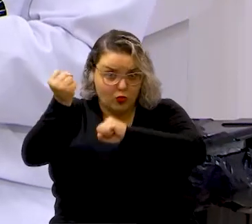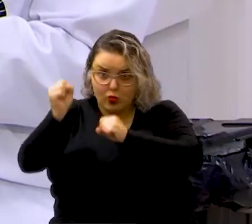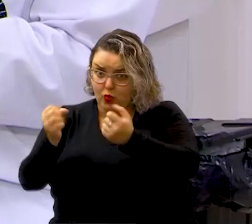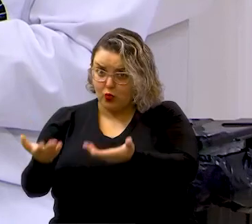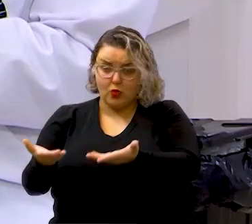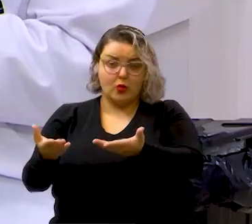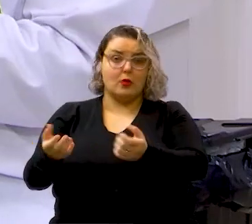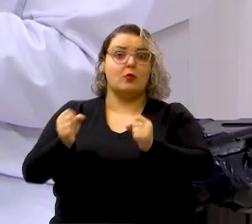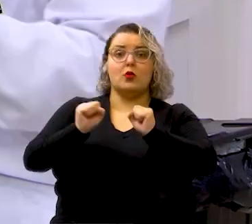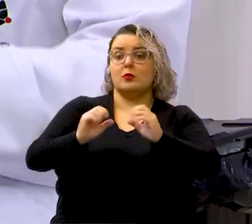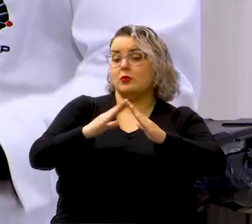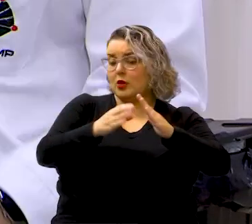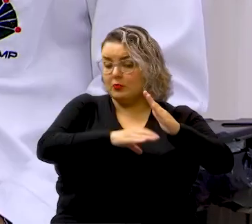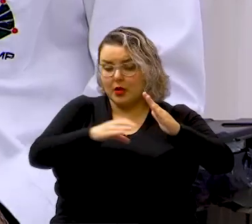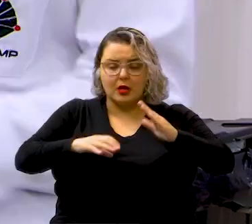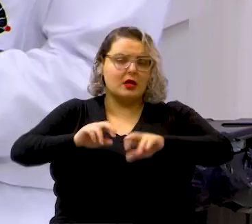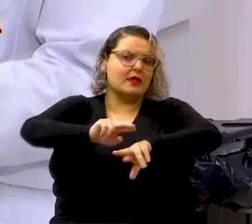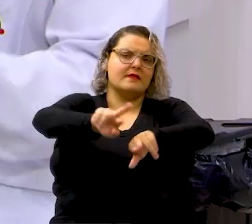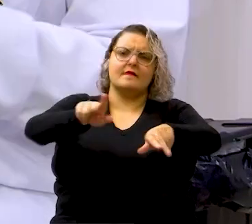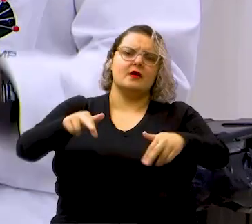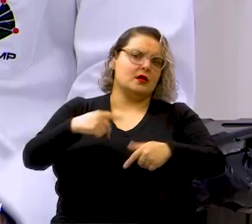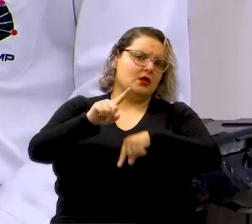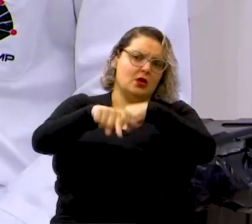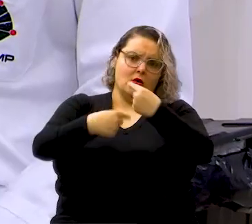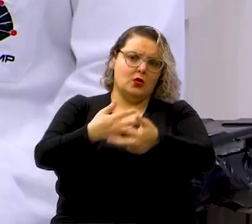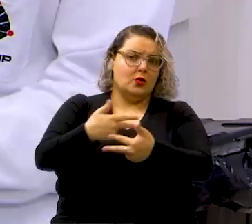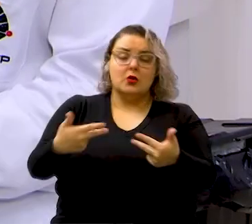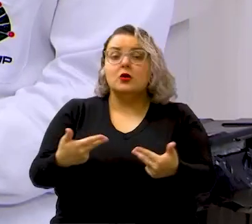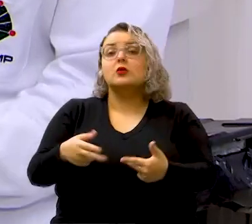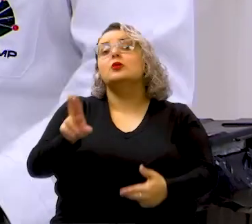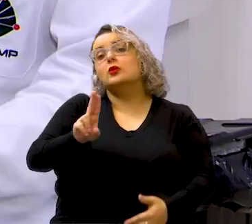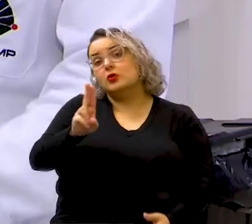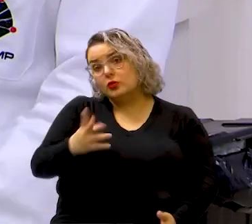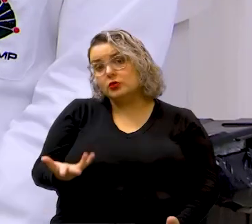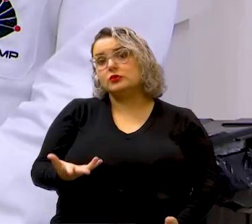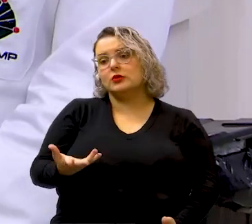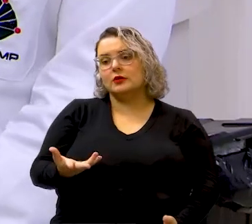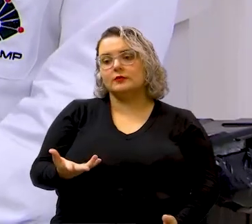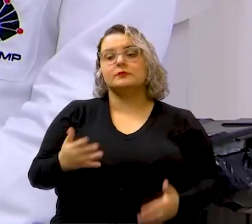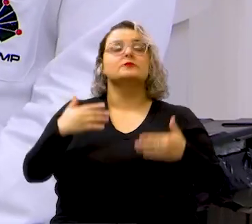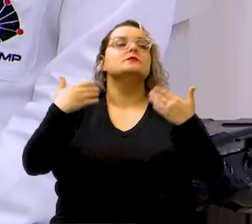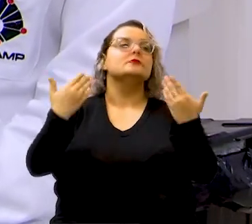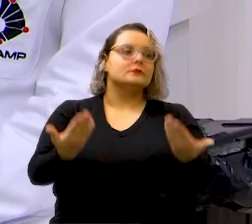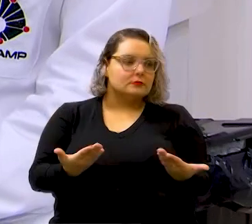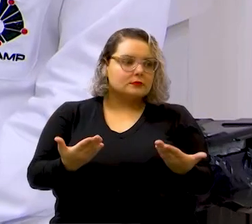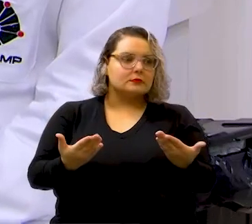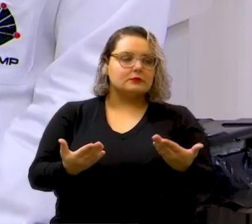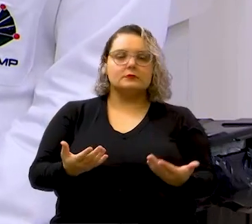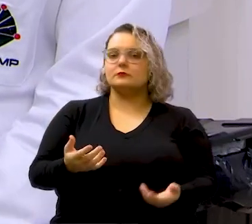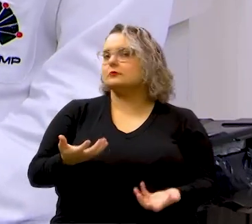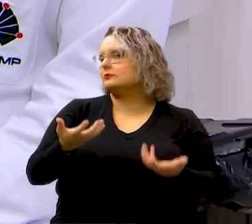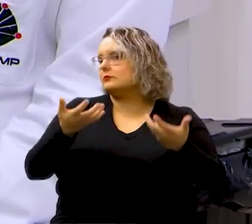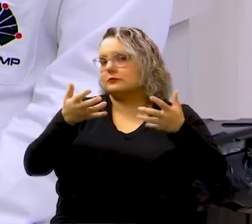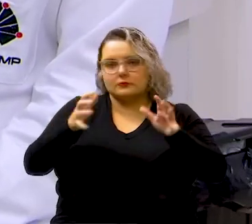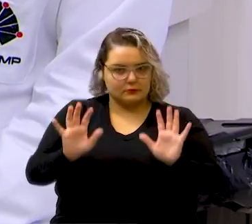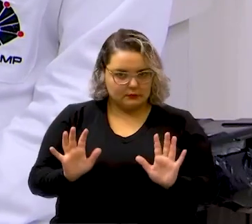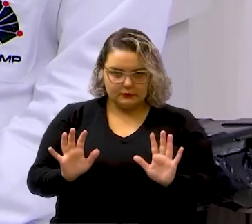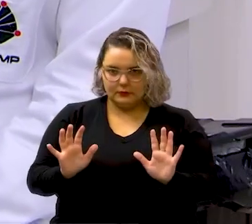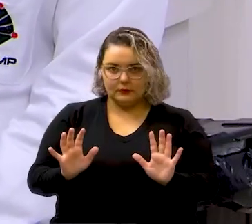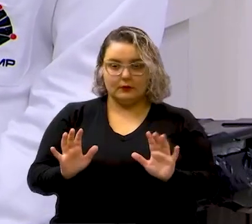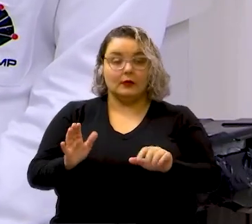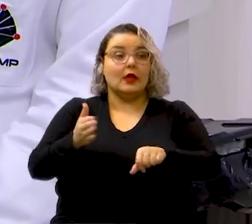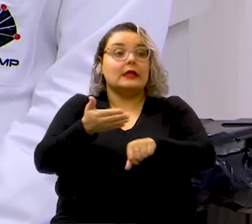coisas que dá para a gente usar na clínica médica, uma série de, né, de aplicações e usos. Então, para quem não quer abrir